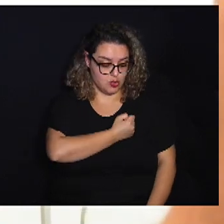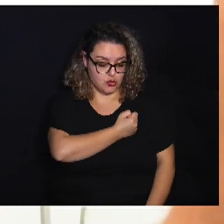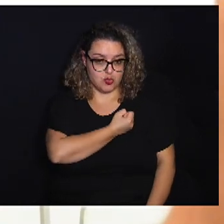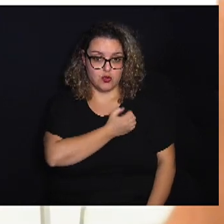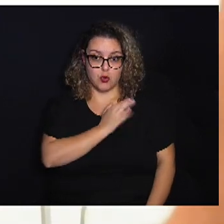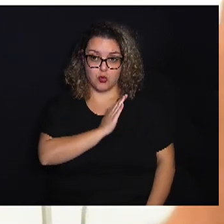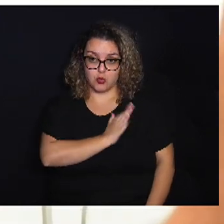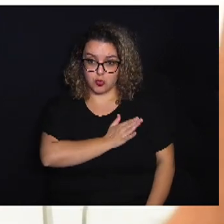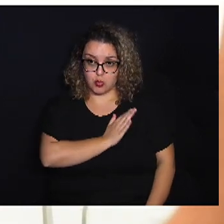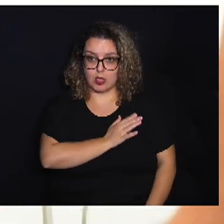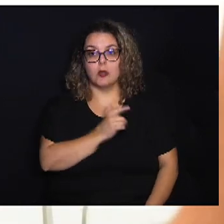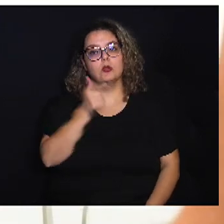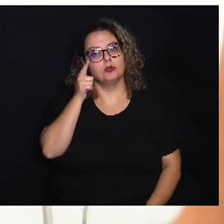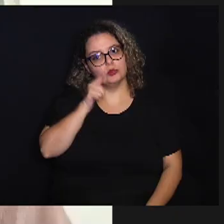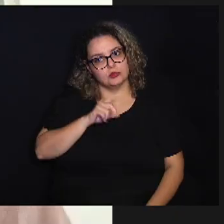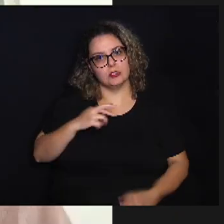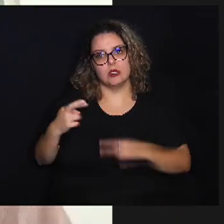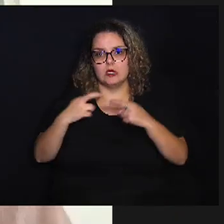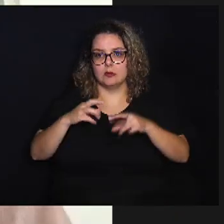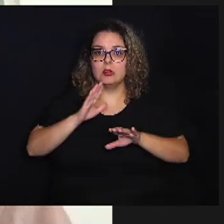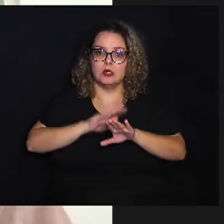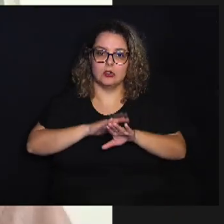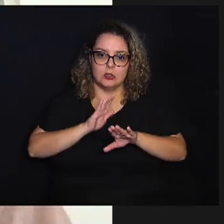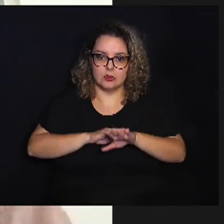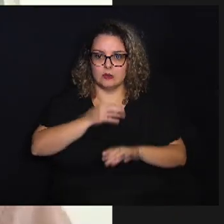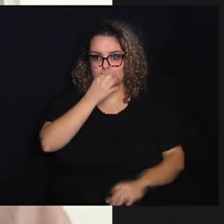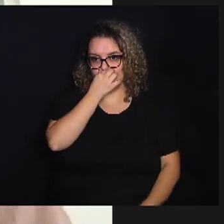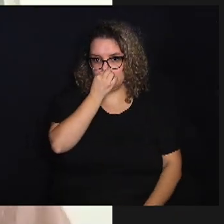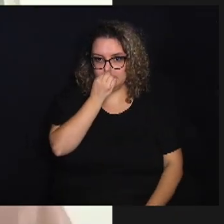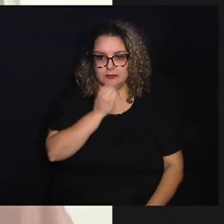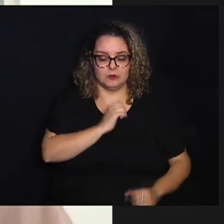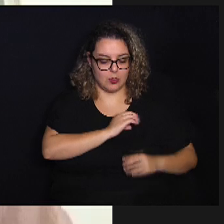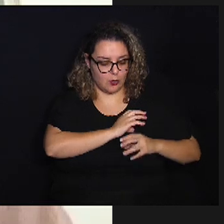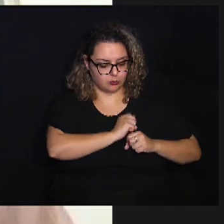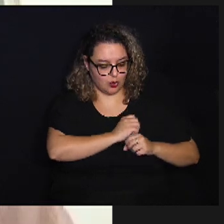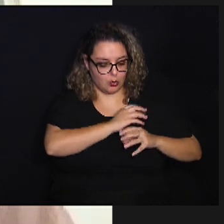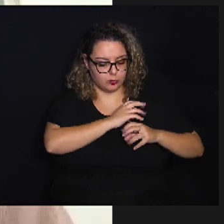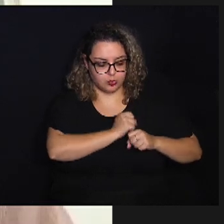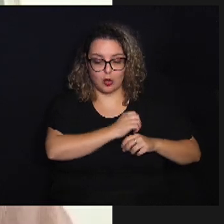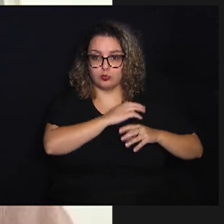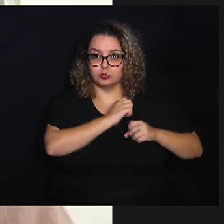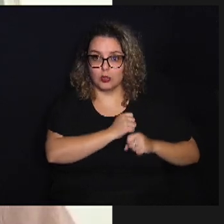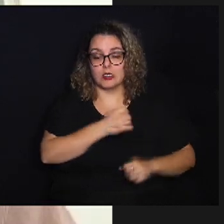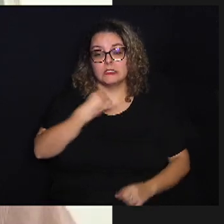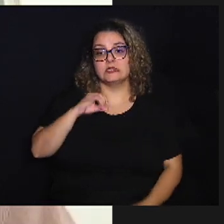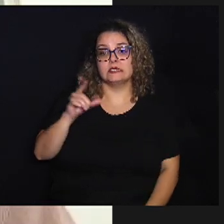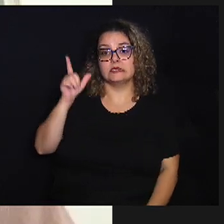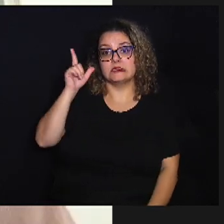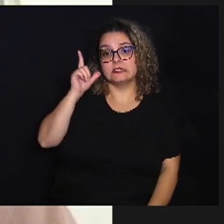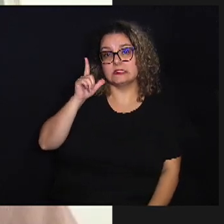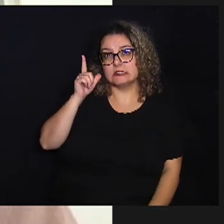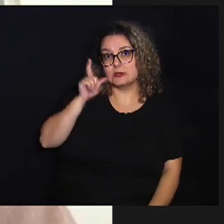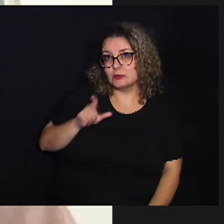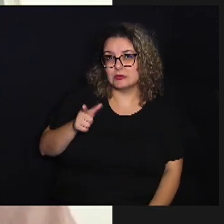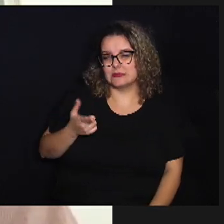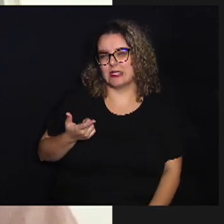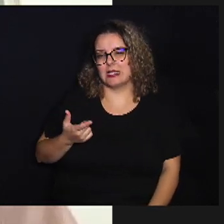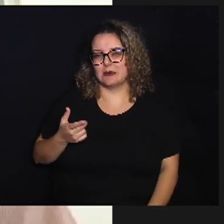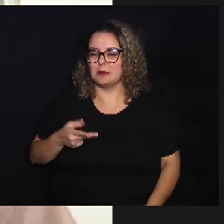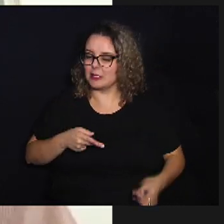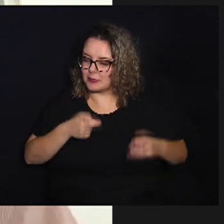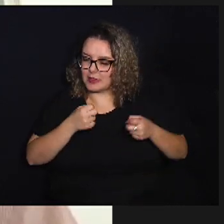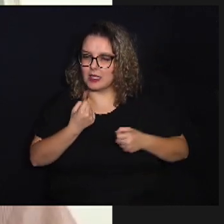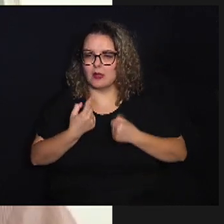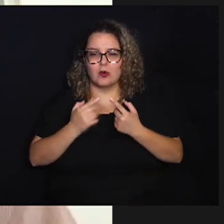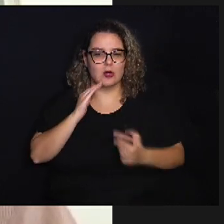a gente consegue avaliar essa função cardíaca de bomba do coração e observar se está tendo alguma falha, né? Alguma parte